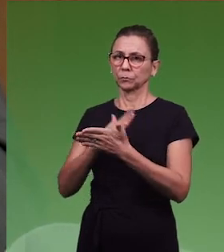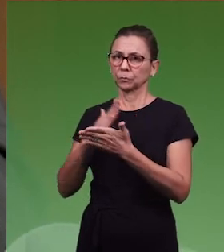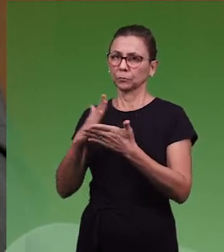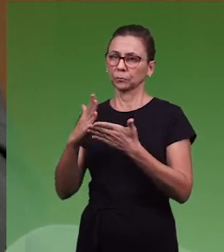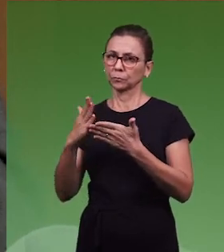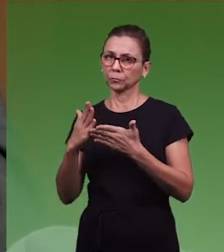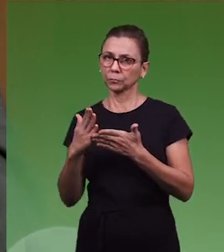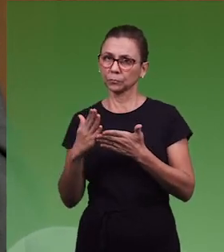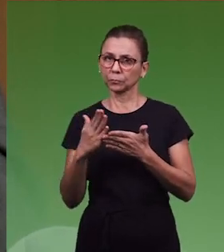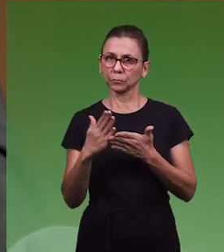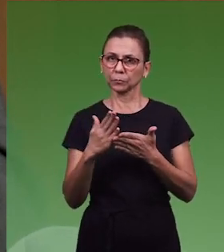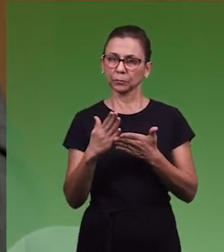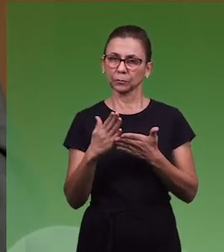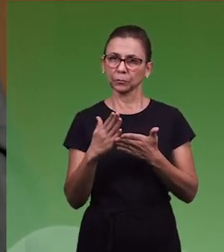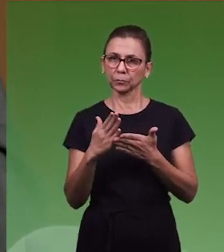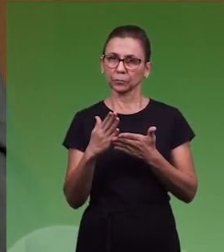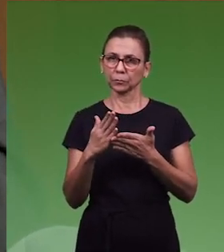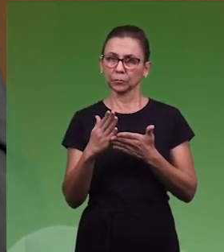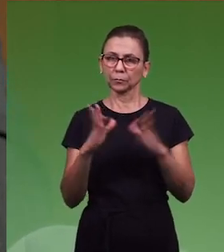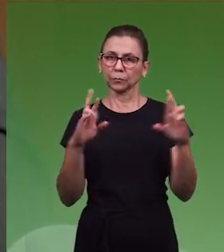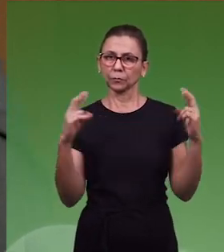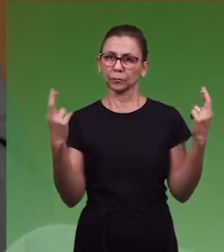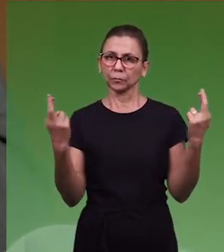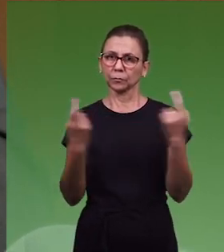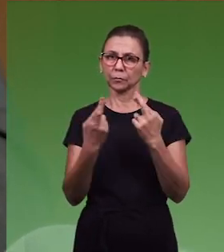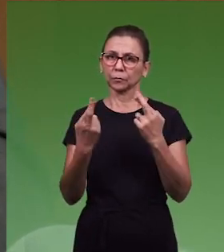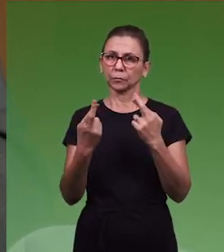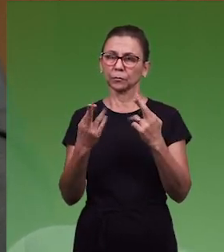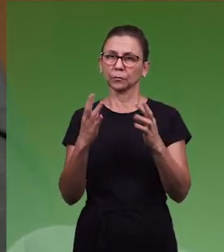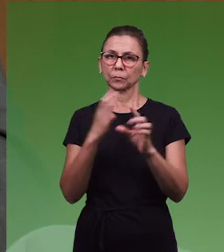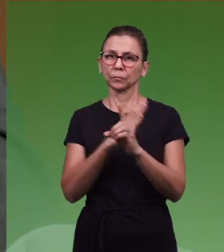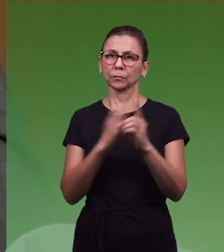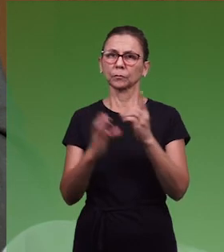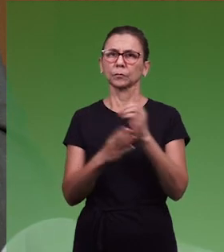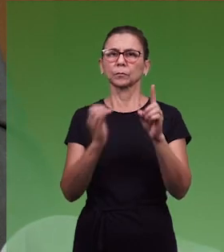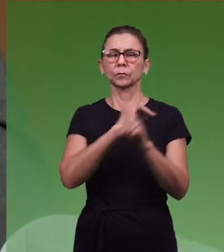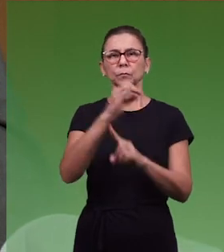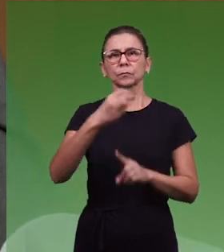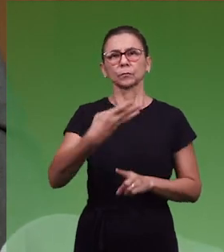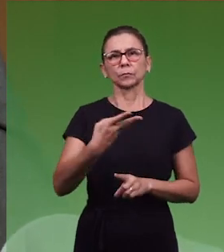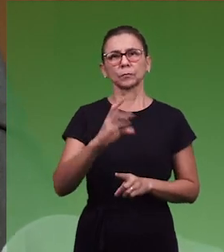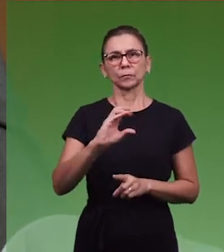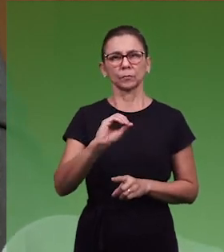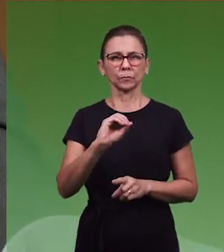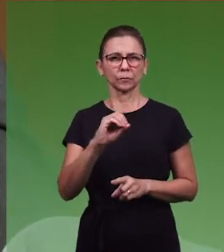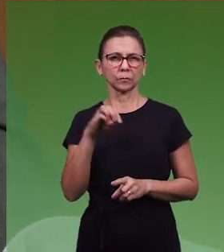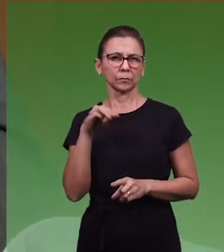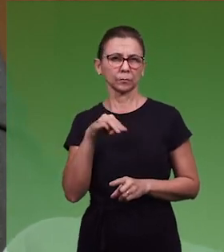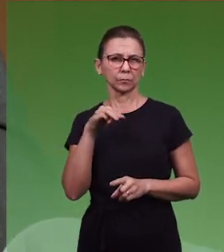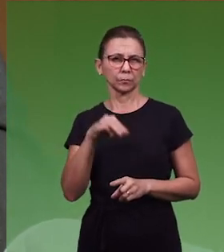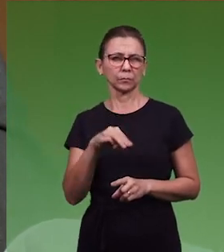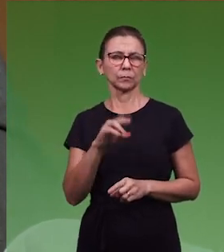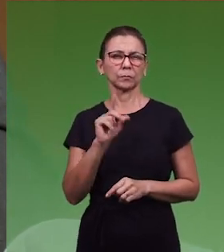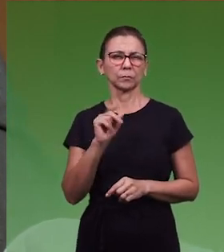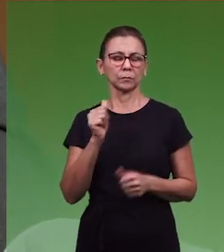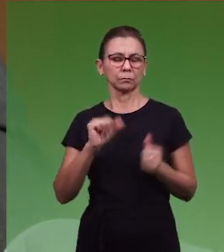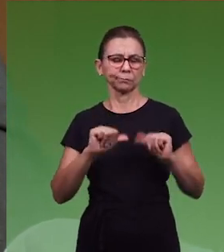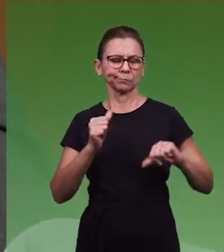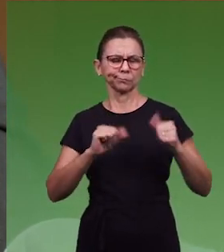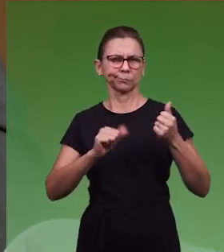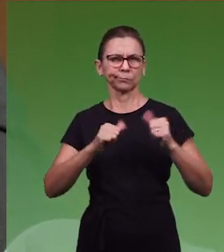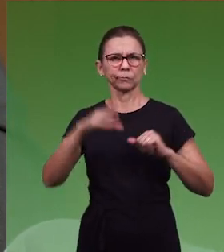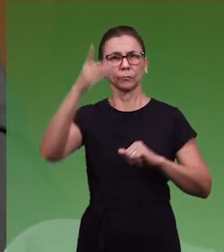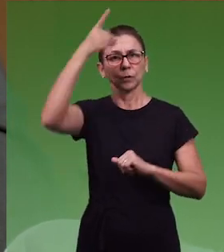a reunião do culto profético. O que se faz nesses 30 minutos? Avalia-se os dons que o